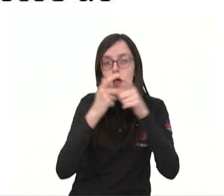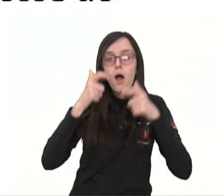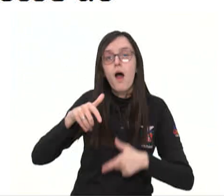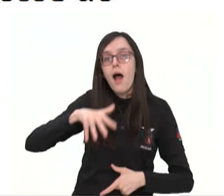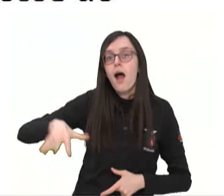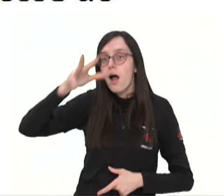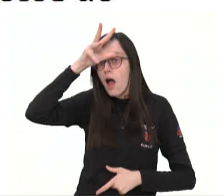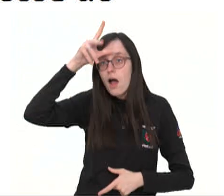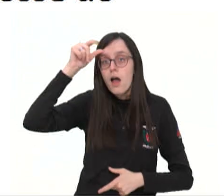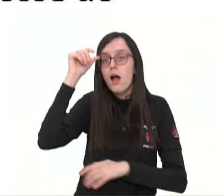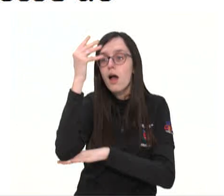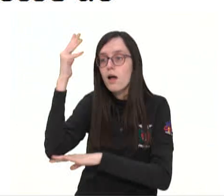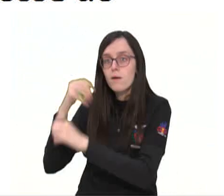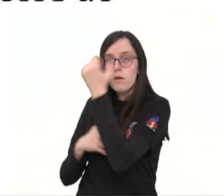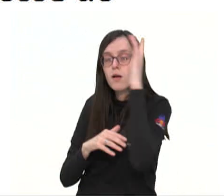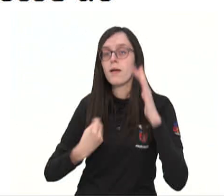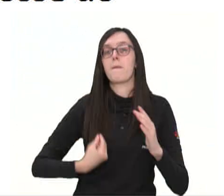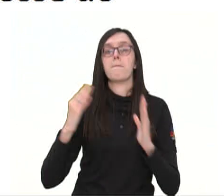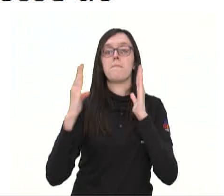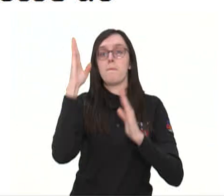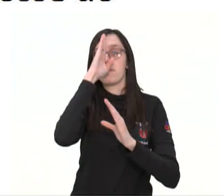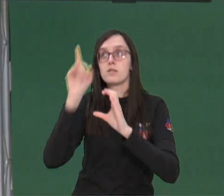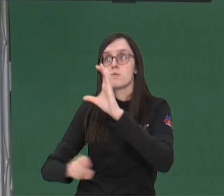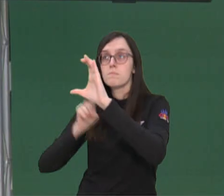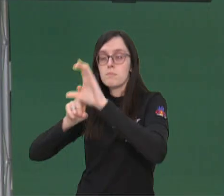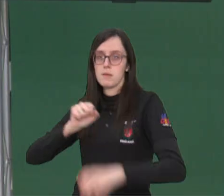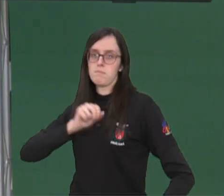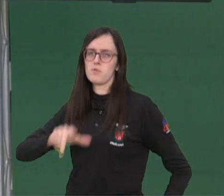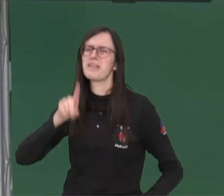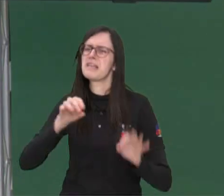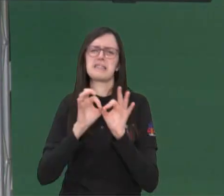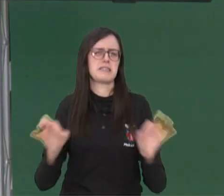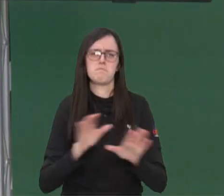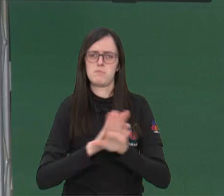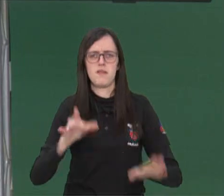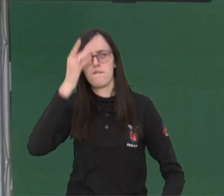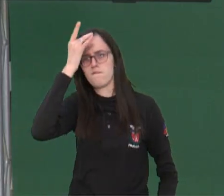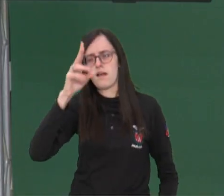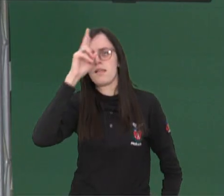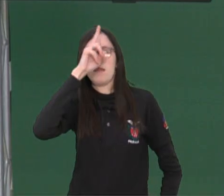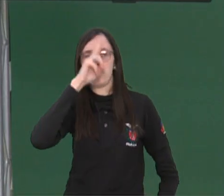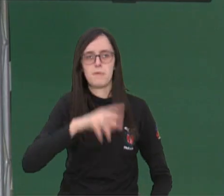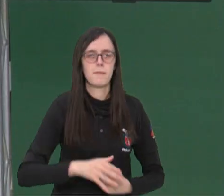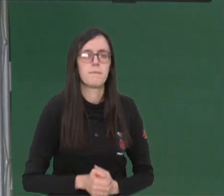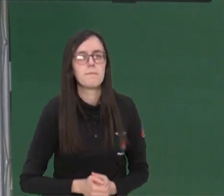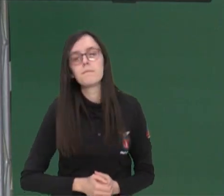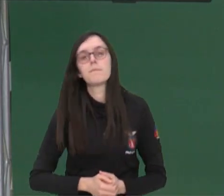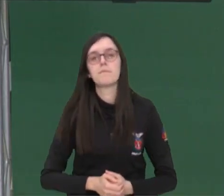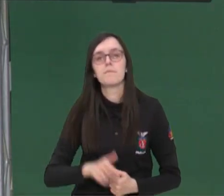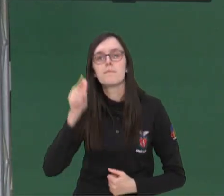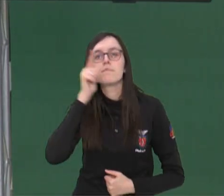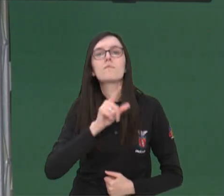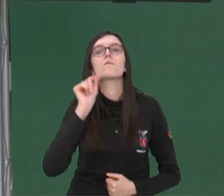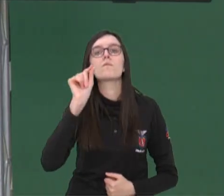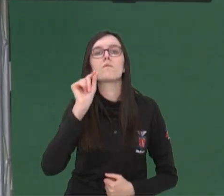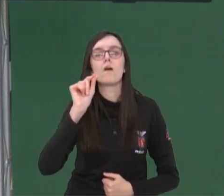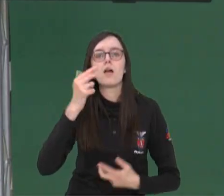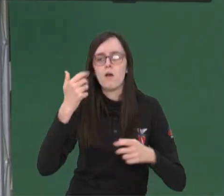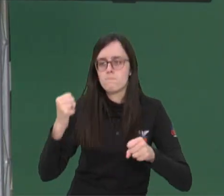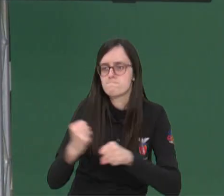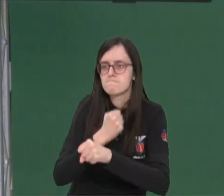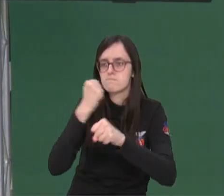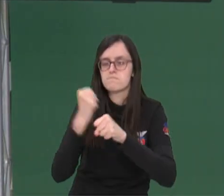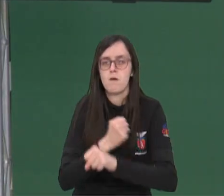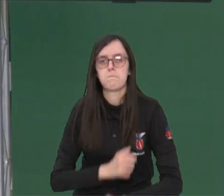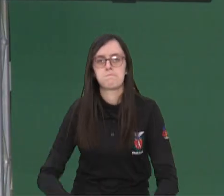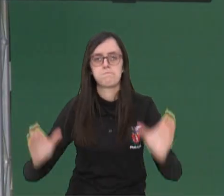região amazônica no período colonial. Simples assim, bem fácil de lembrar. A construção de